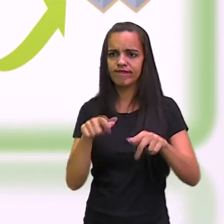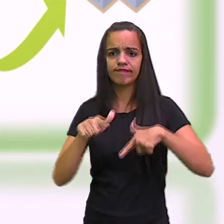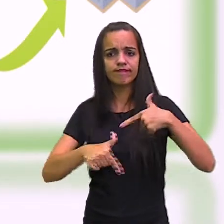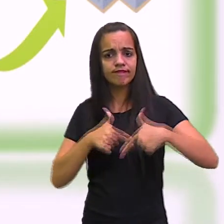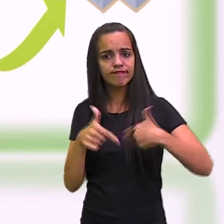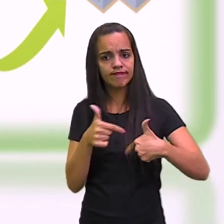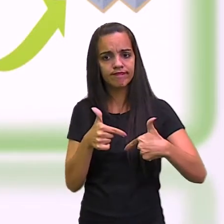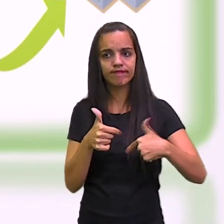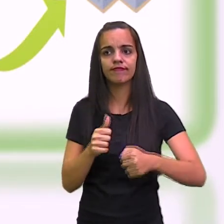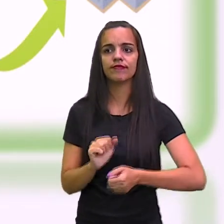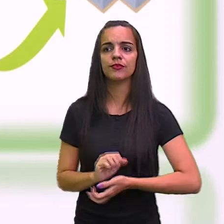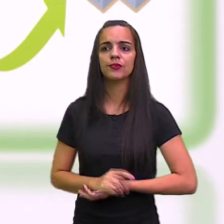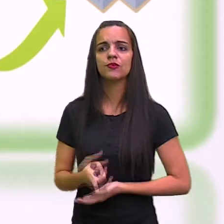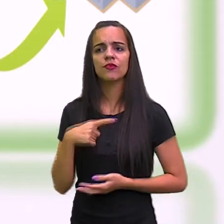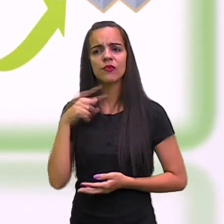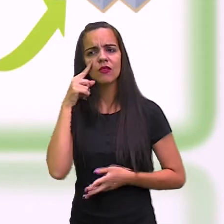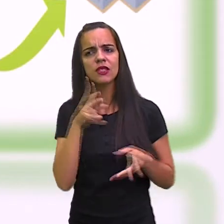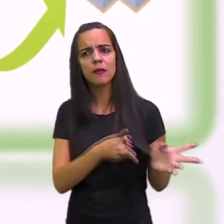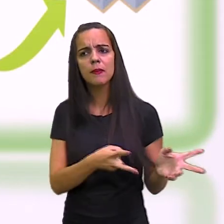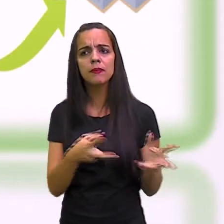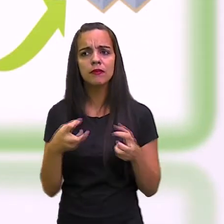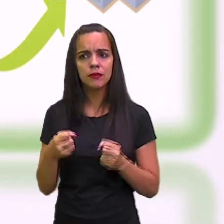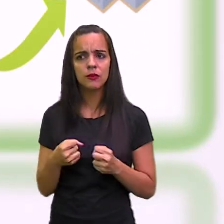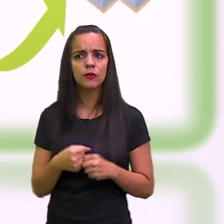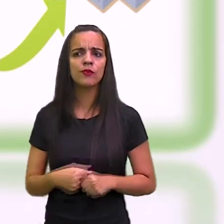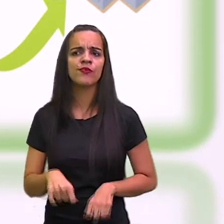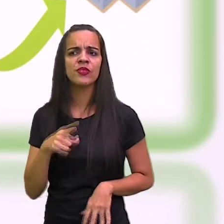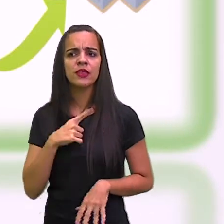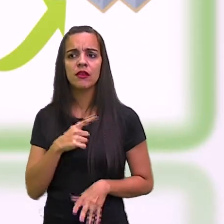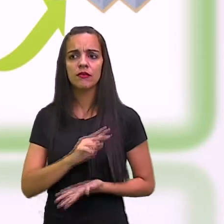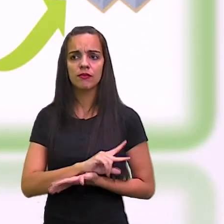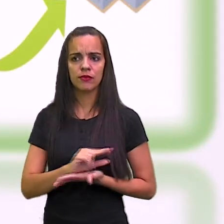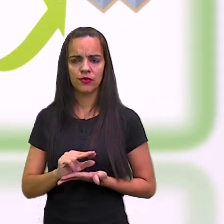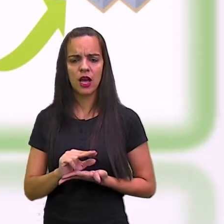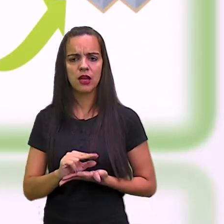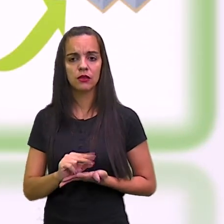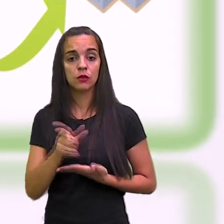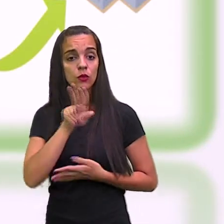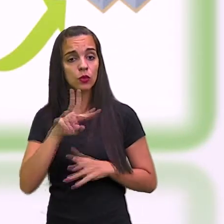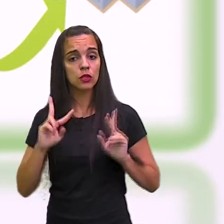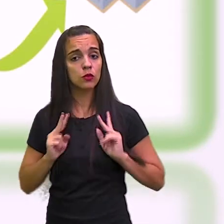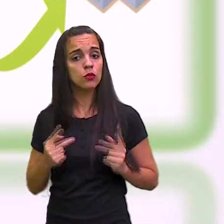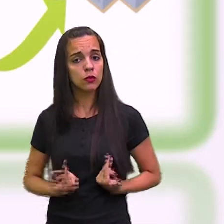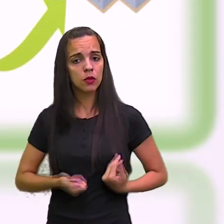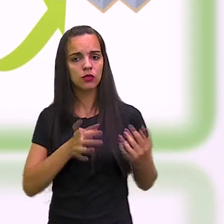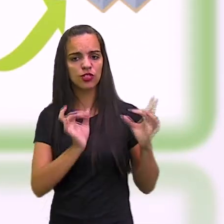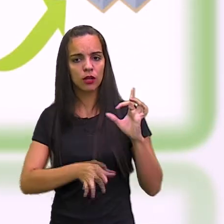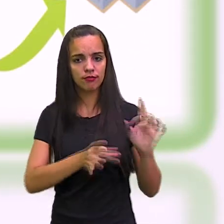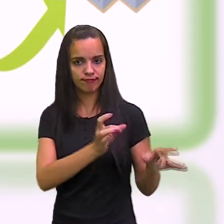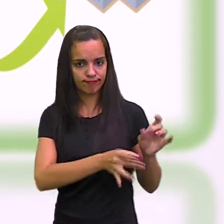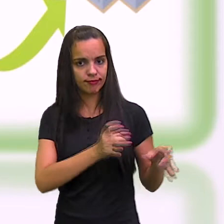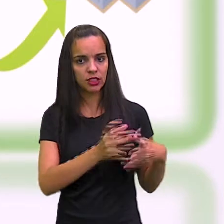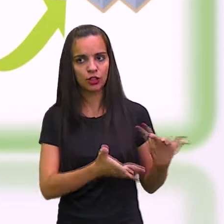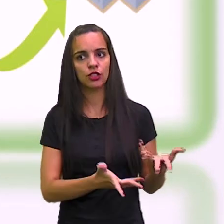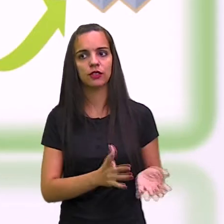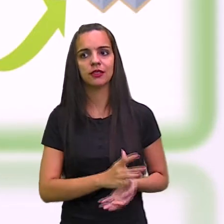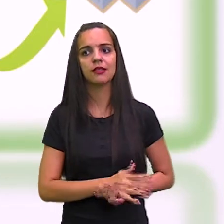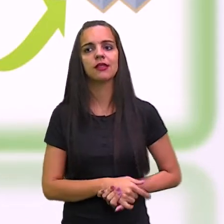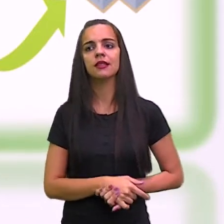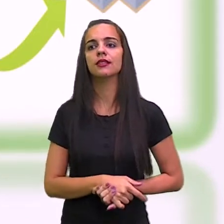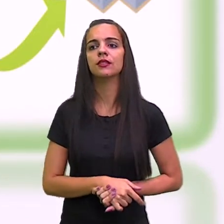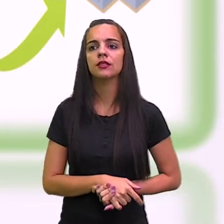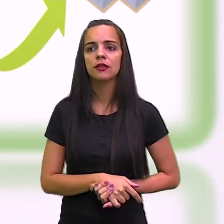as partes biodegradáveis de resíduos sólidos humanos. Essa lista